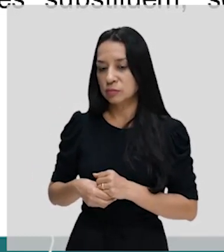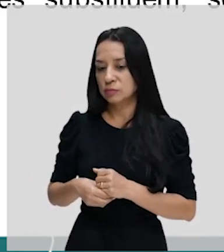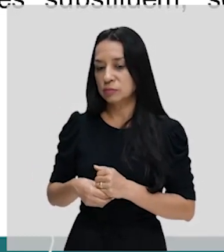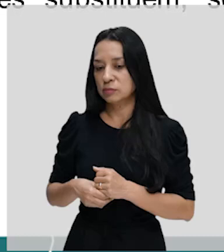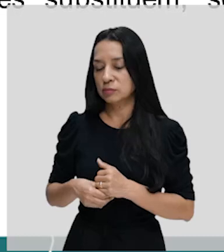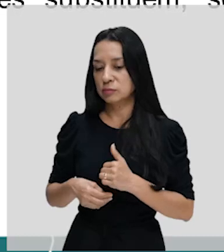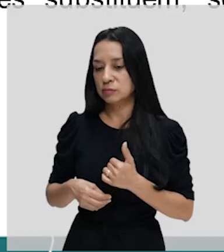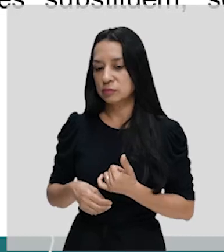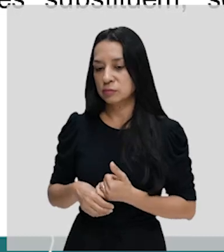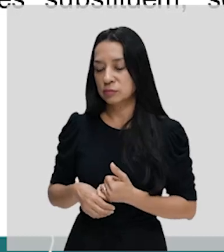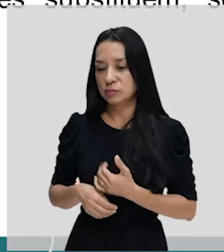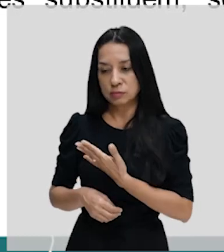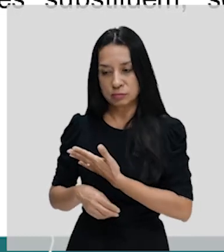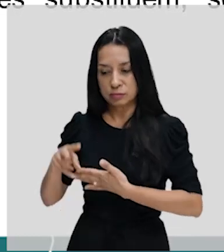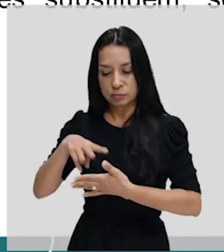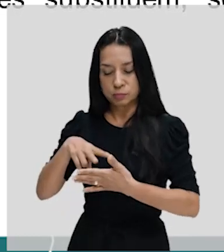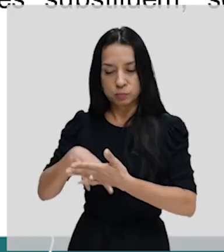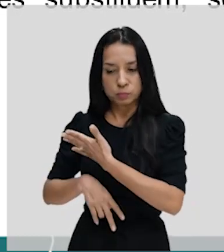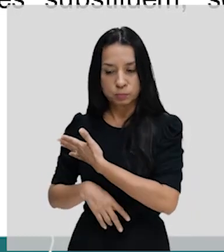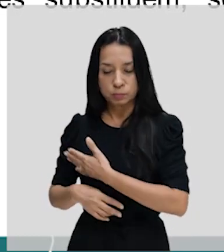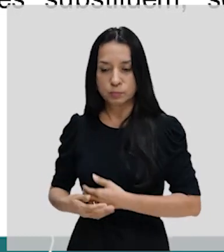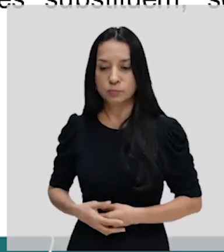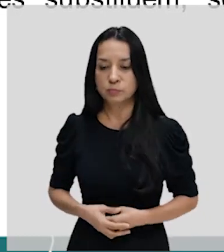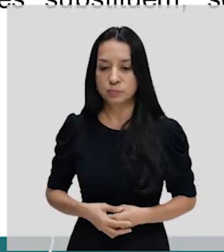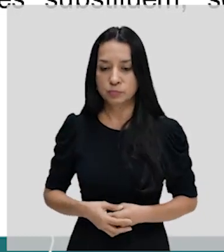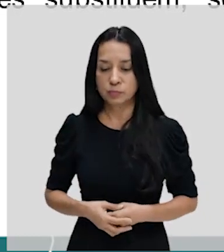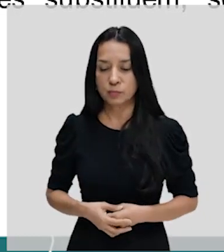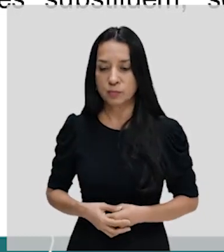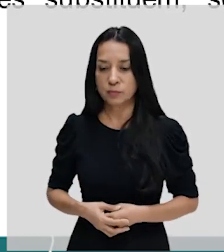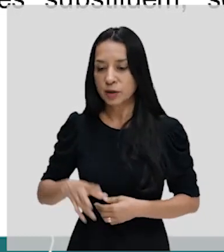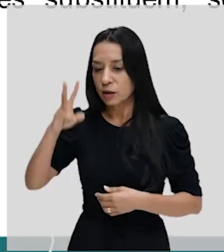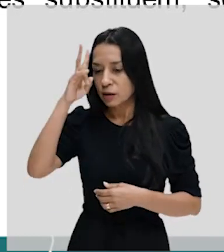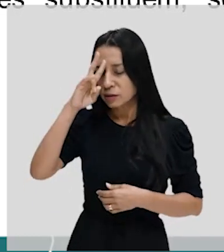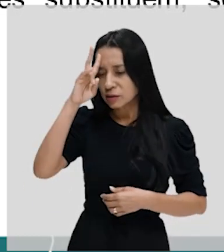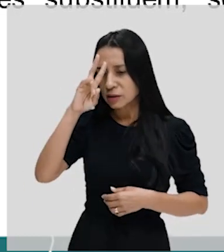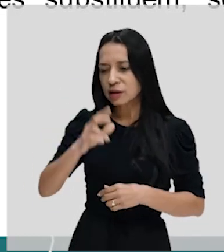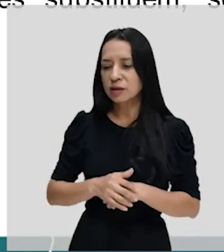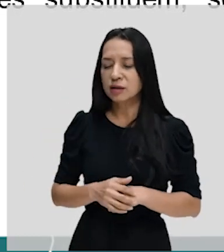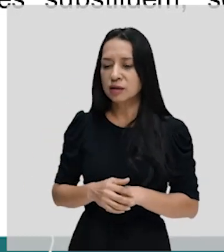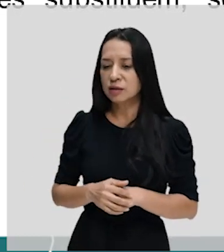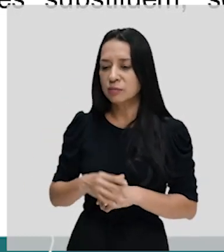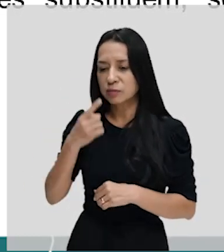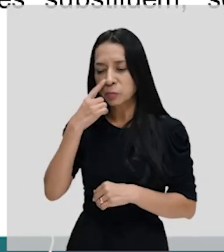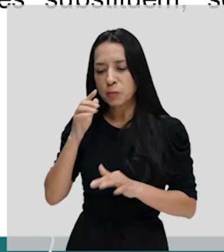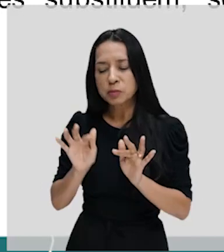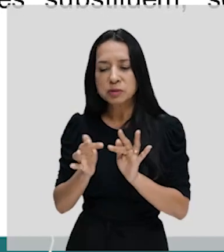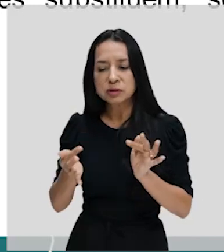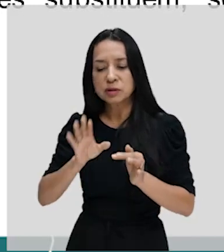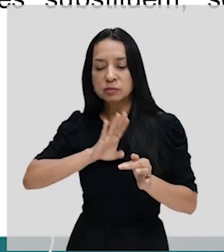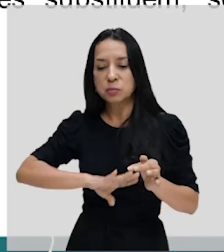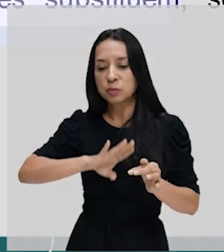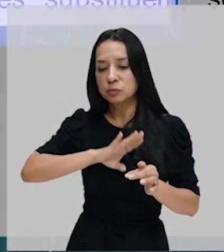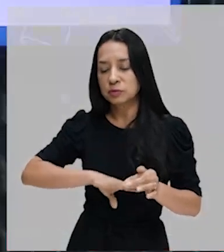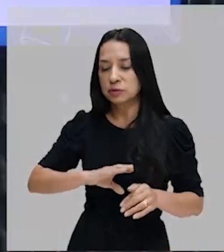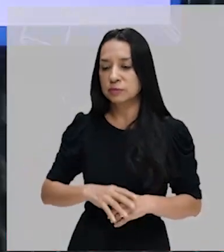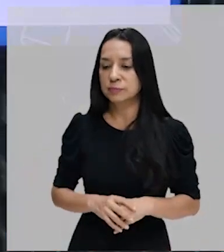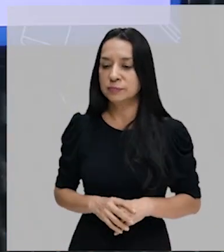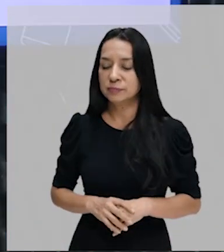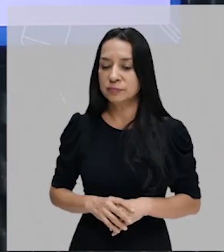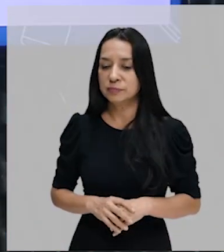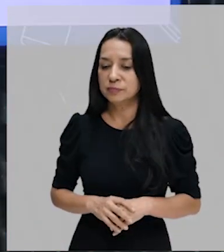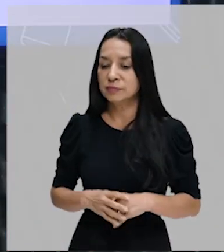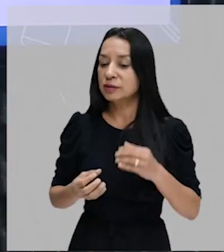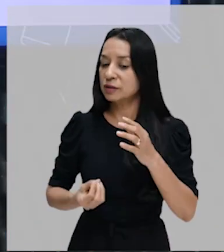se necessário, os complementos direto e indireto da oração. Tá? Lembra lá da análise sintática da língua portuguesa, né? Que